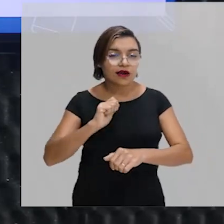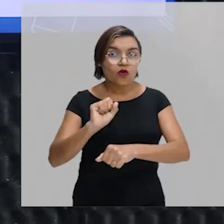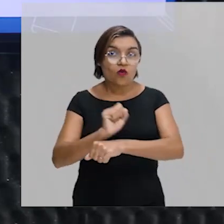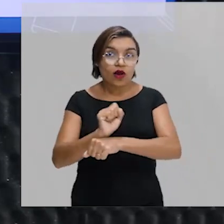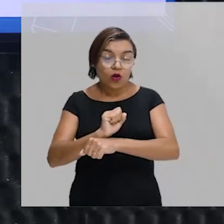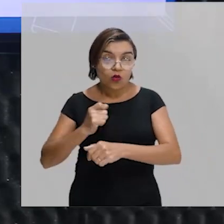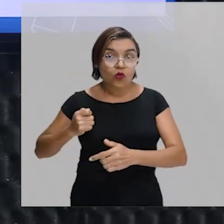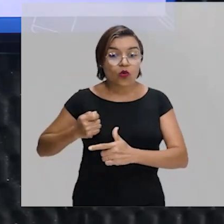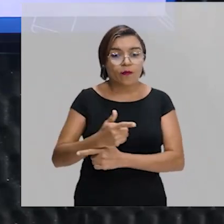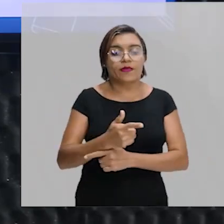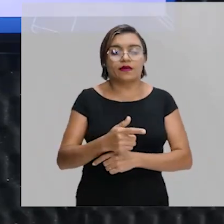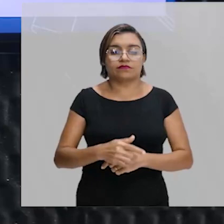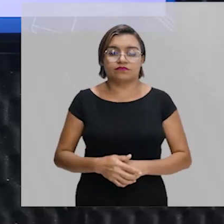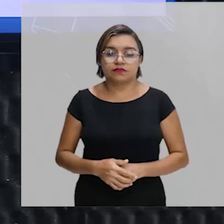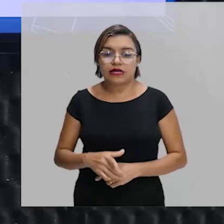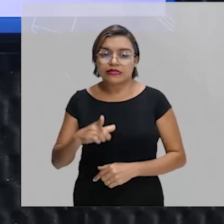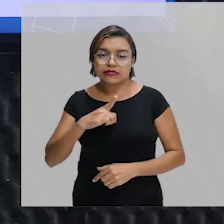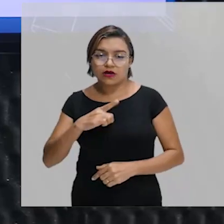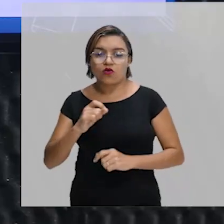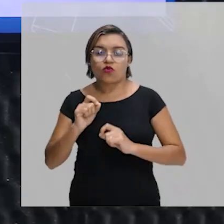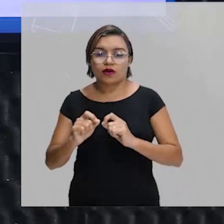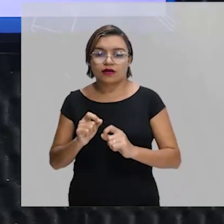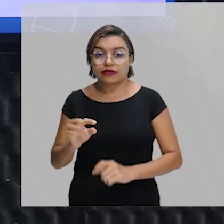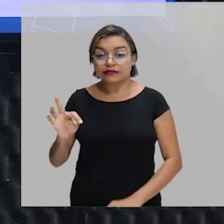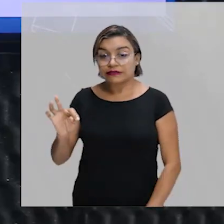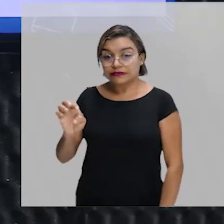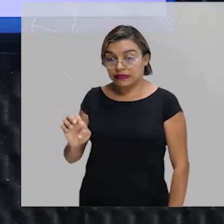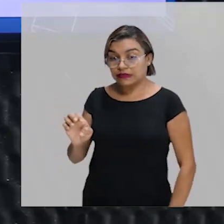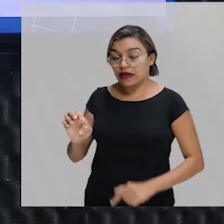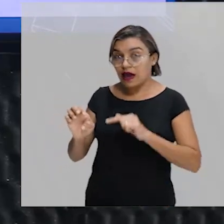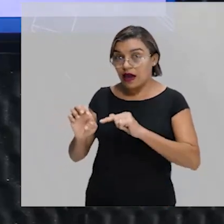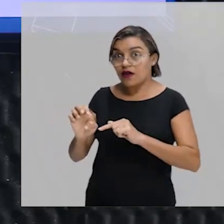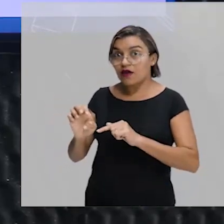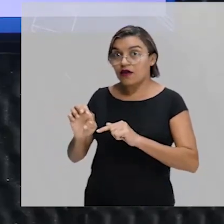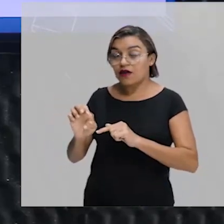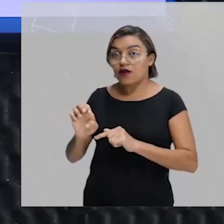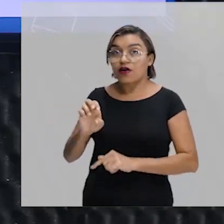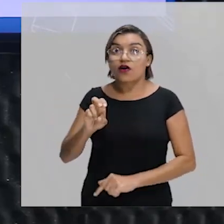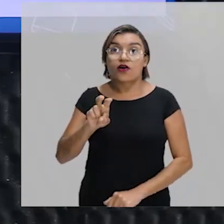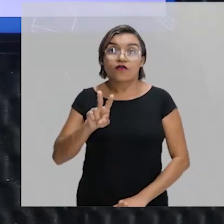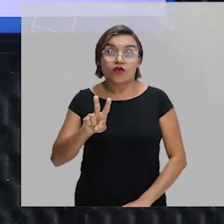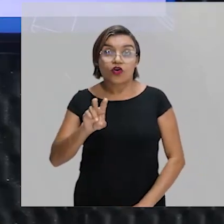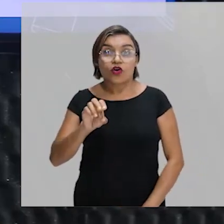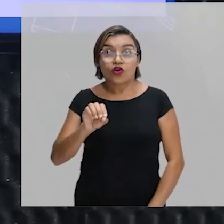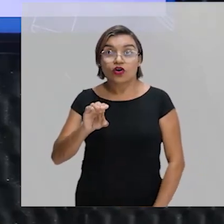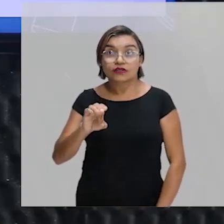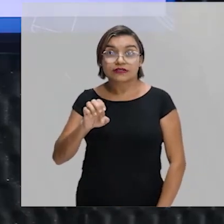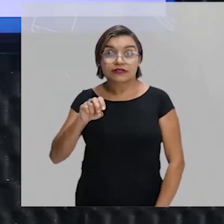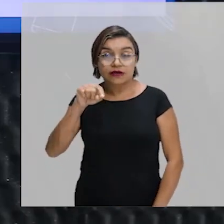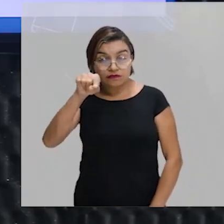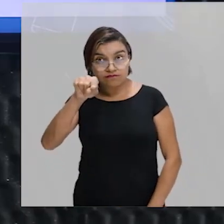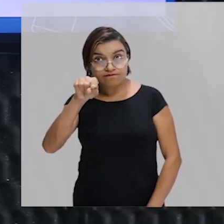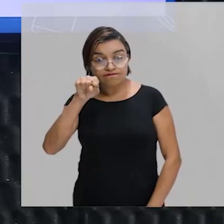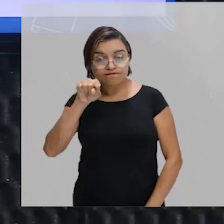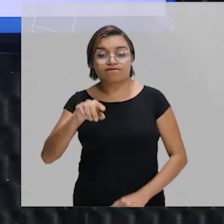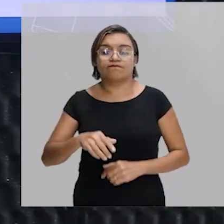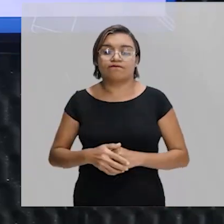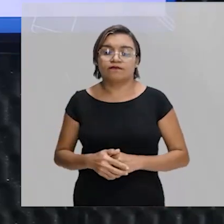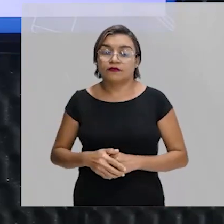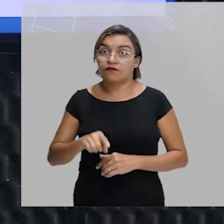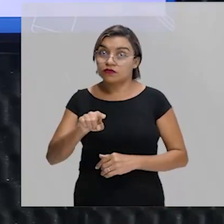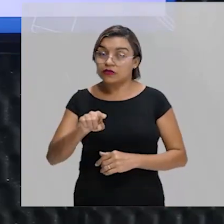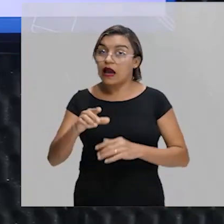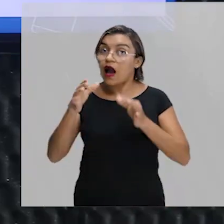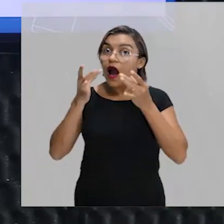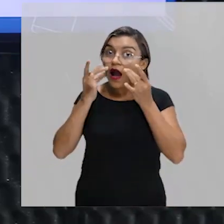tá? E esse te é você. Eu estou me referindo a você. Então, por isso, vocês precisam ficar atentos a algumas